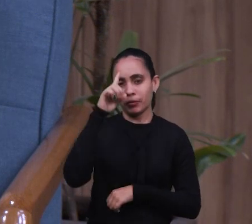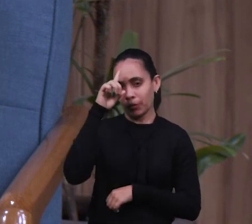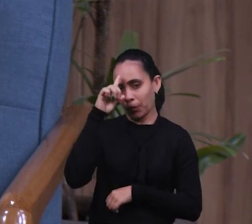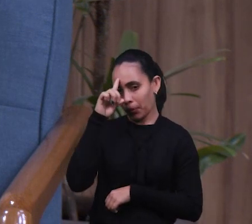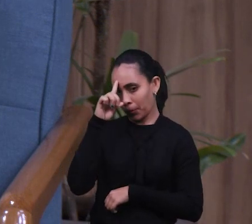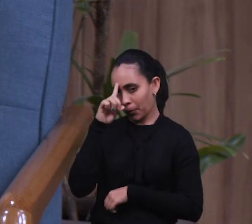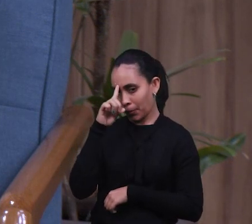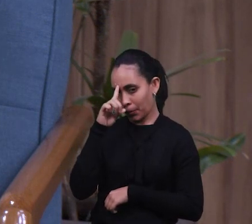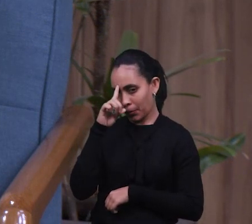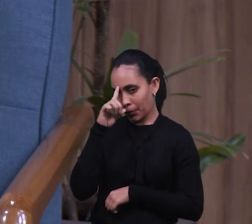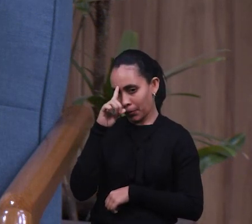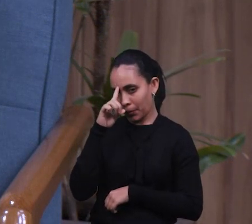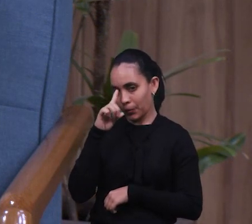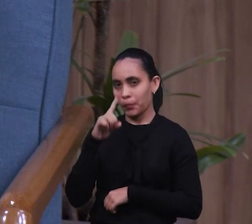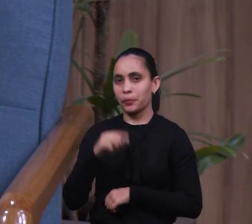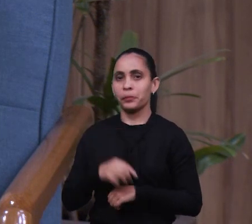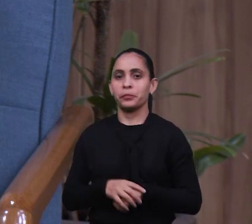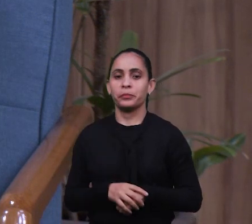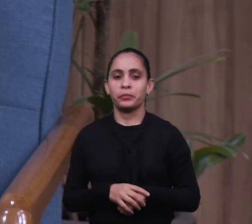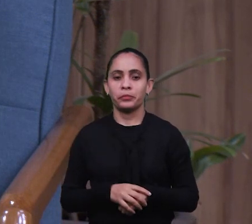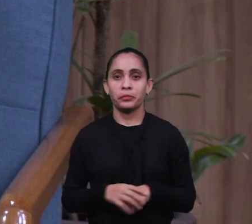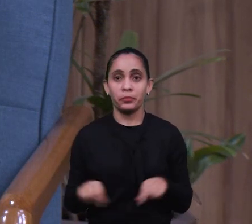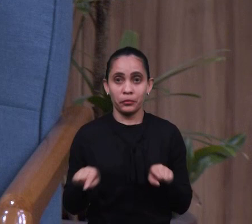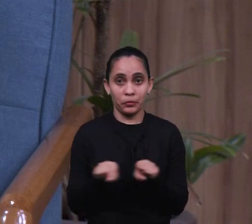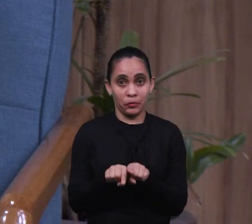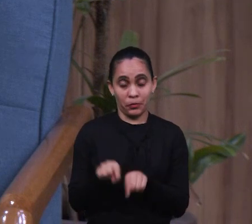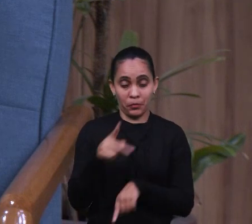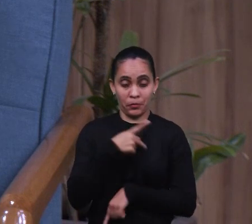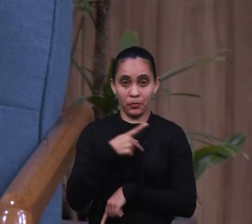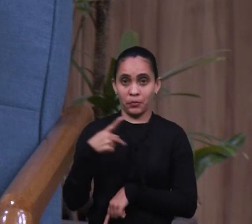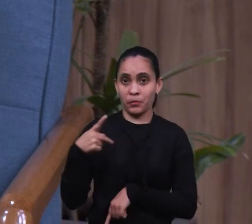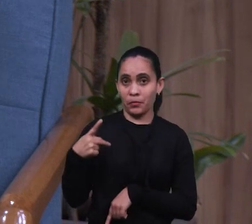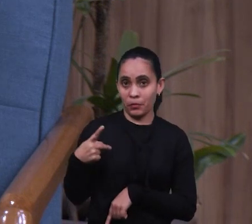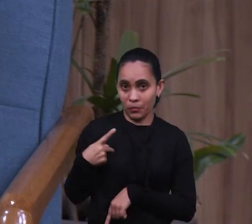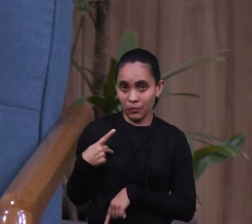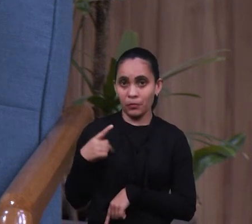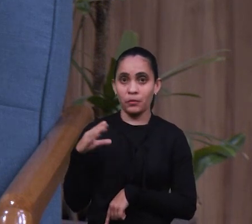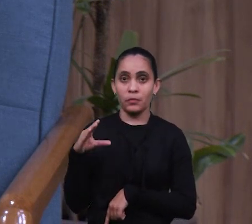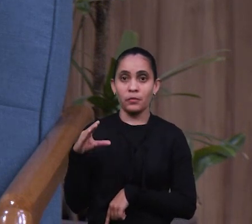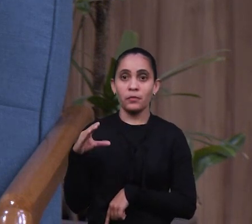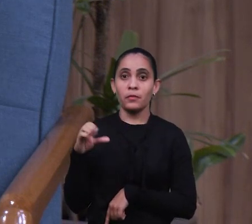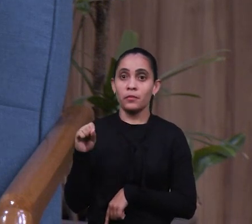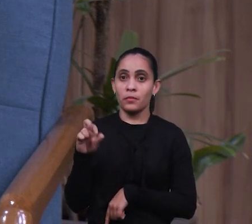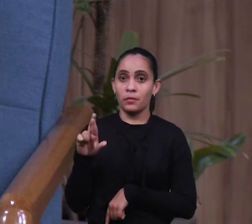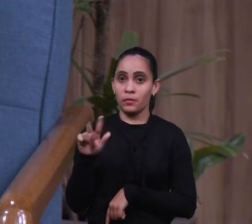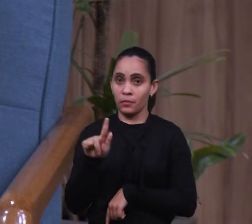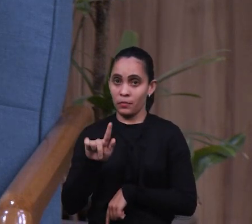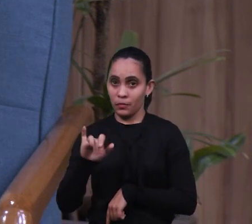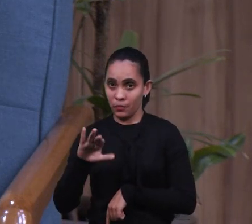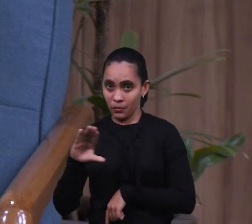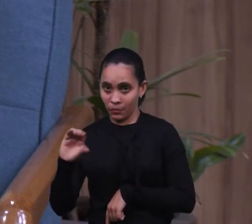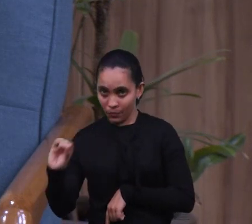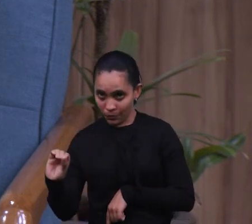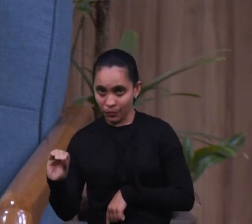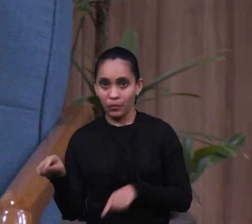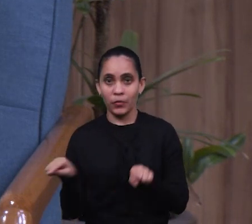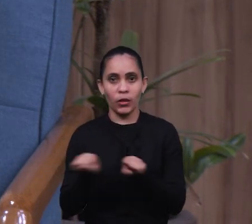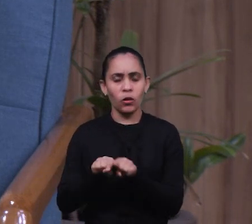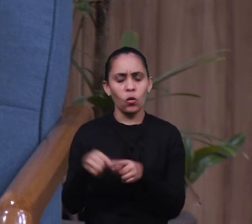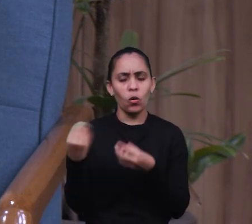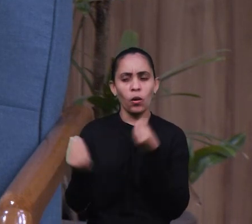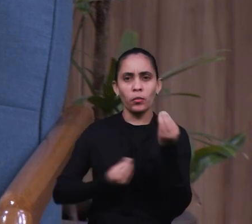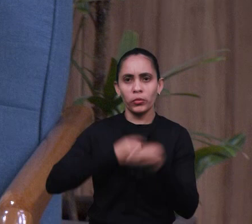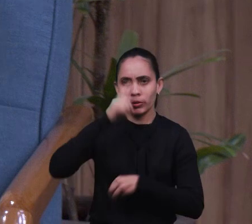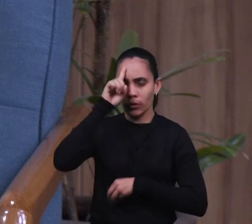o livro de Cantares de Salomão, o descanso da igreja aos pés de Jesus e a forma como o Senhor nos